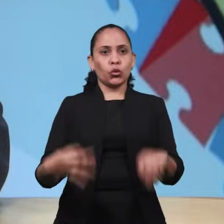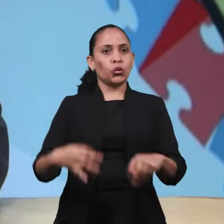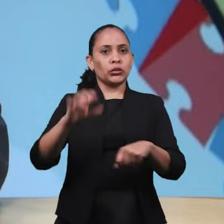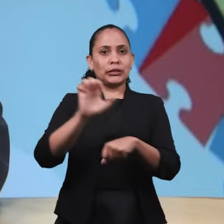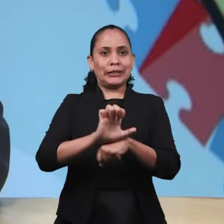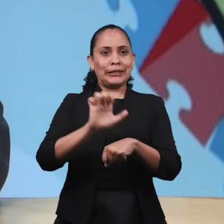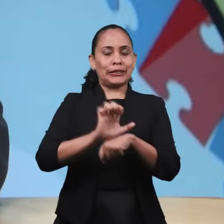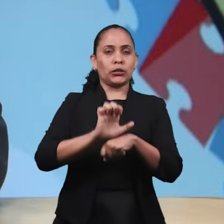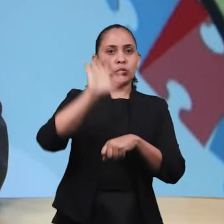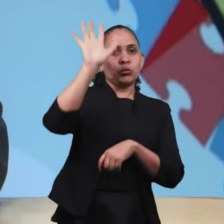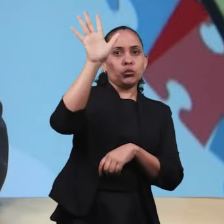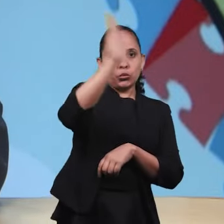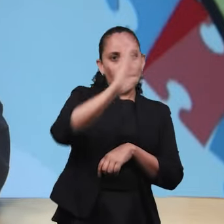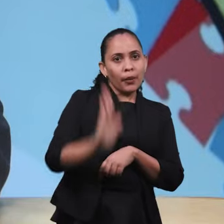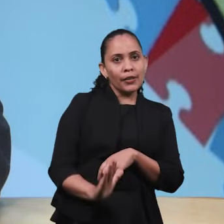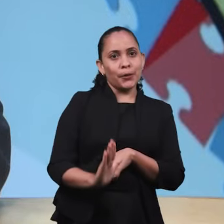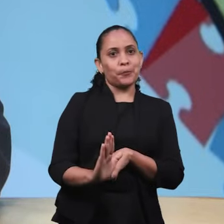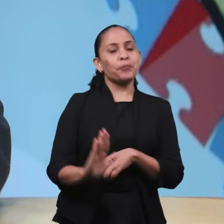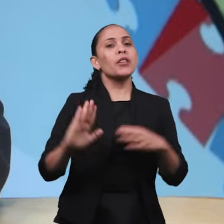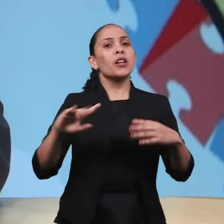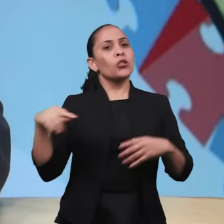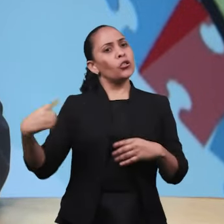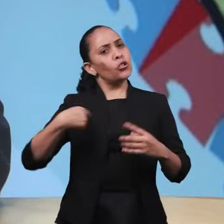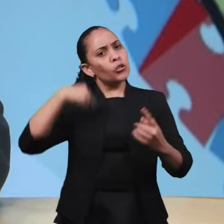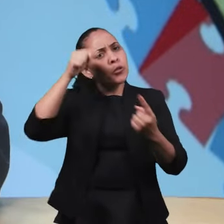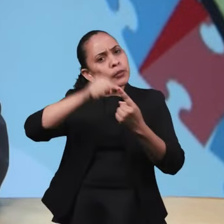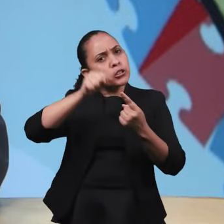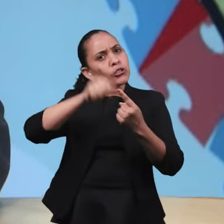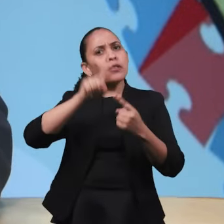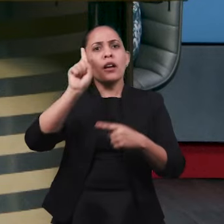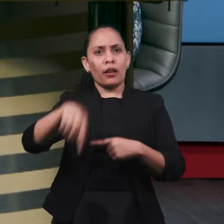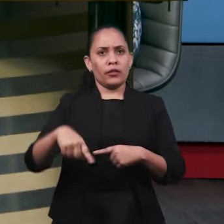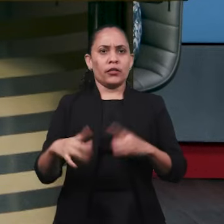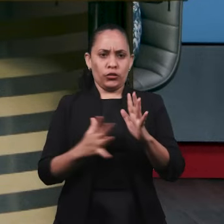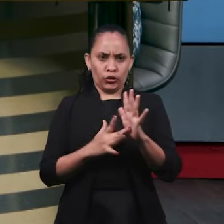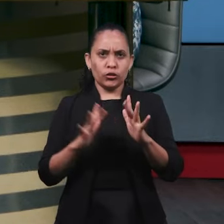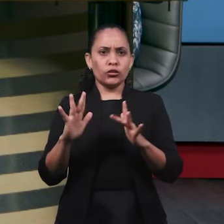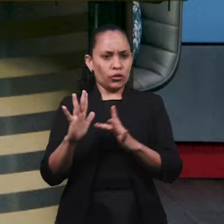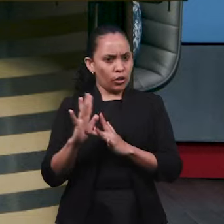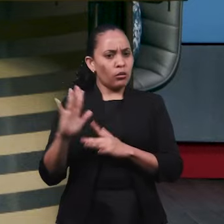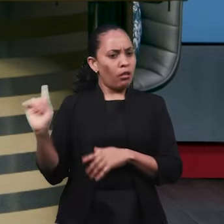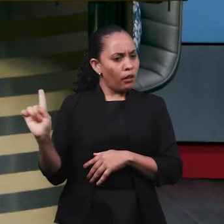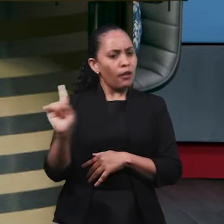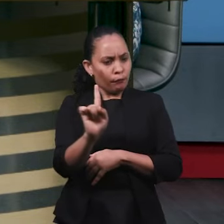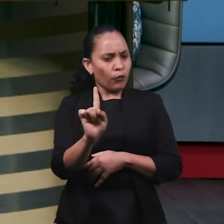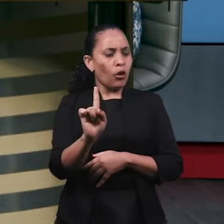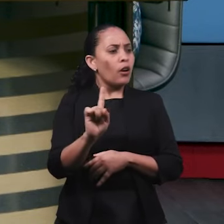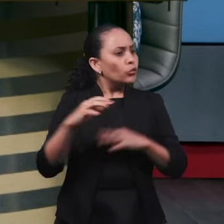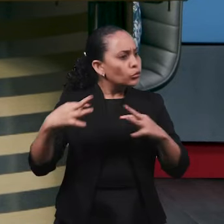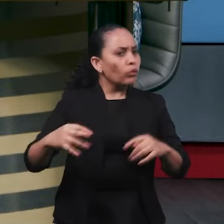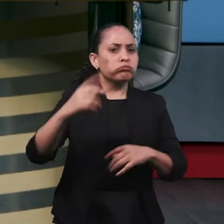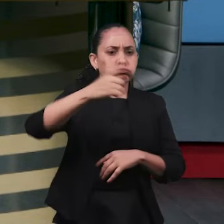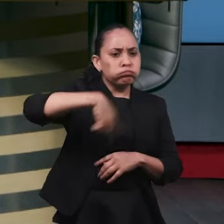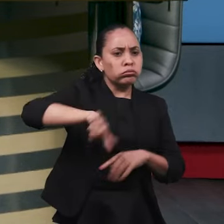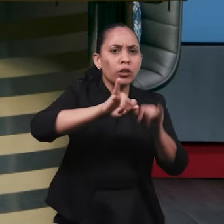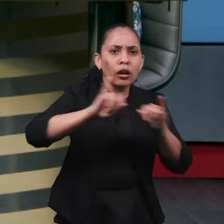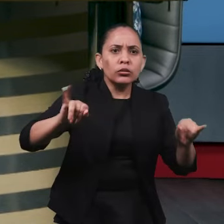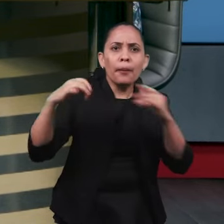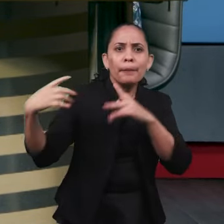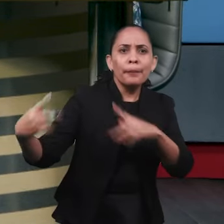estados do Brasil. Então o nosso objetivo é justamente o objetivo que Jesus deu à igreja. Ele disse, ide por todo mundo pregar o evangelho a